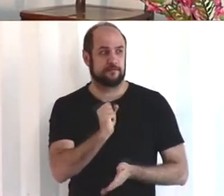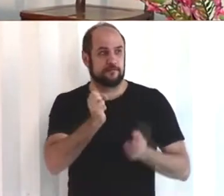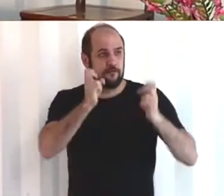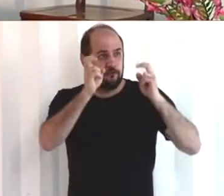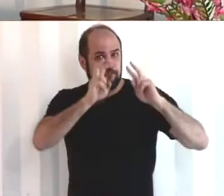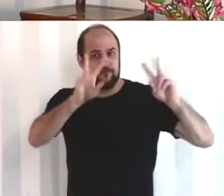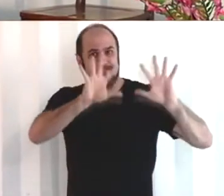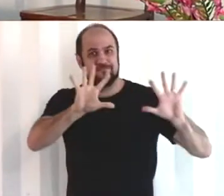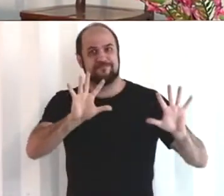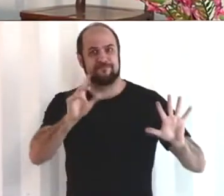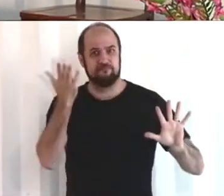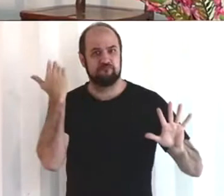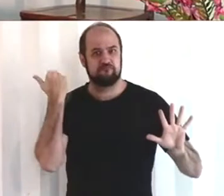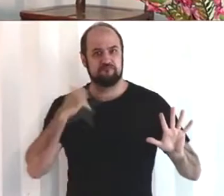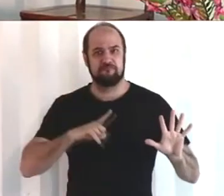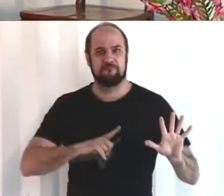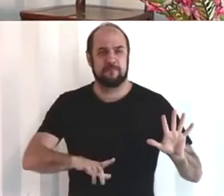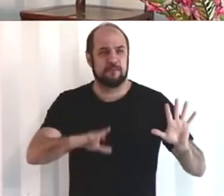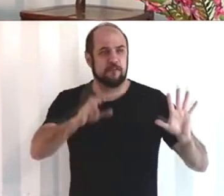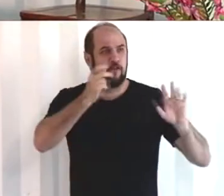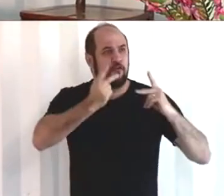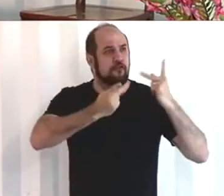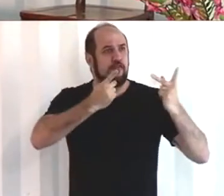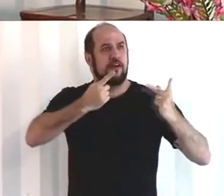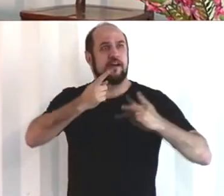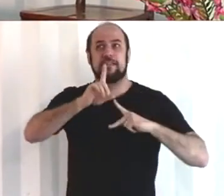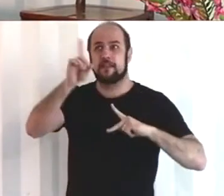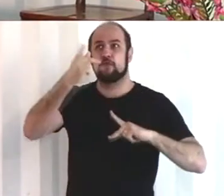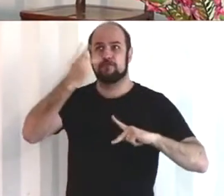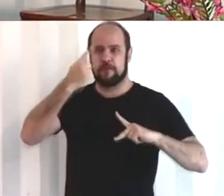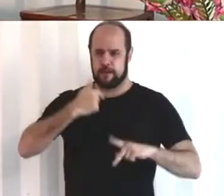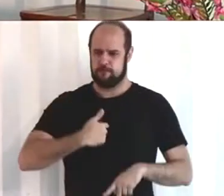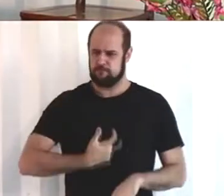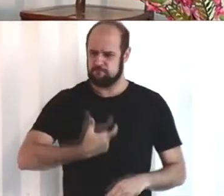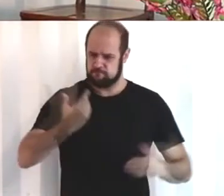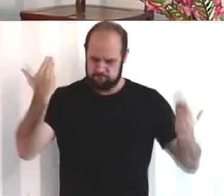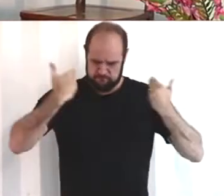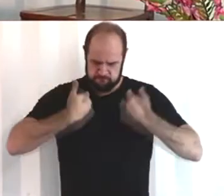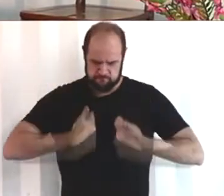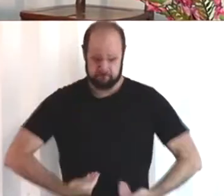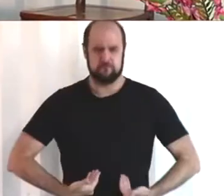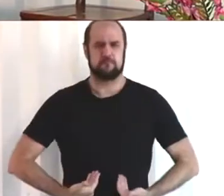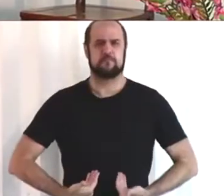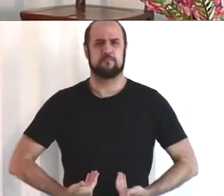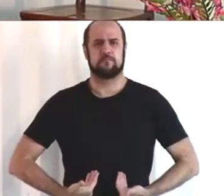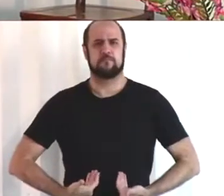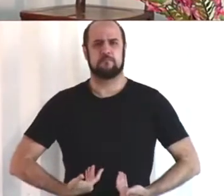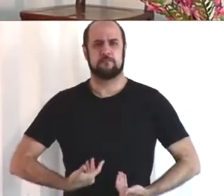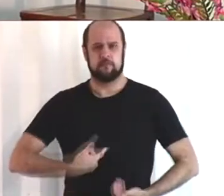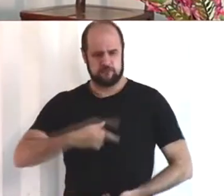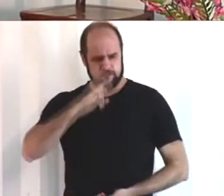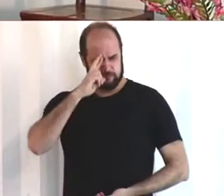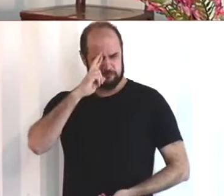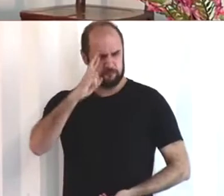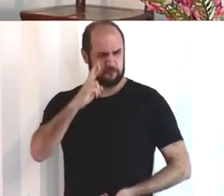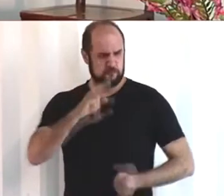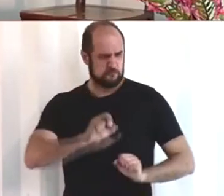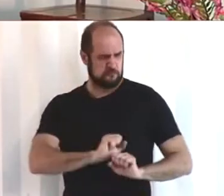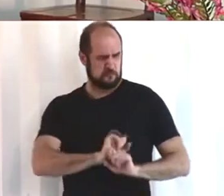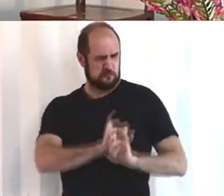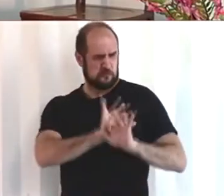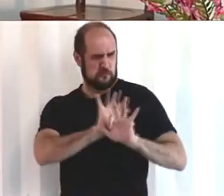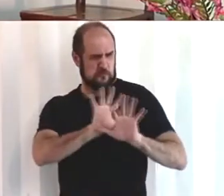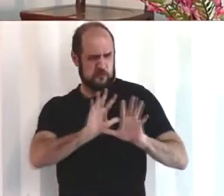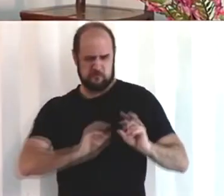recebera do Senhor, declara a palavra de Deus: eu sou o Senhor, e eu não divido a minha